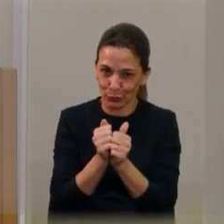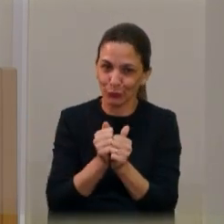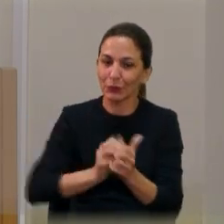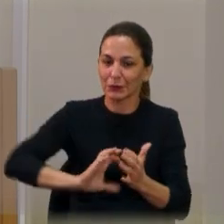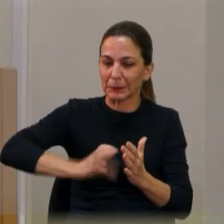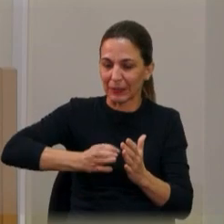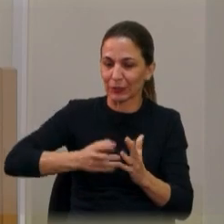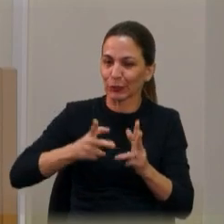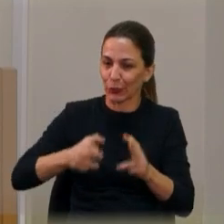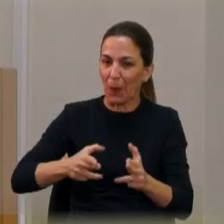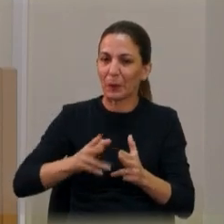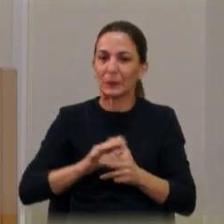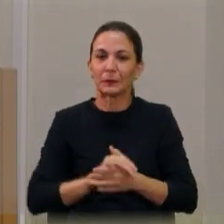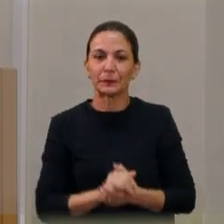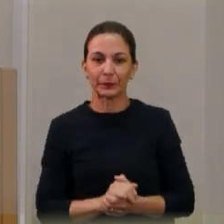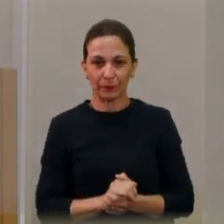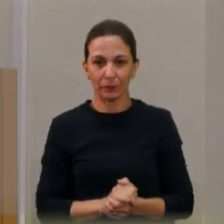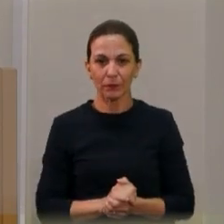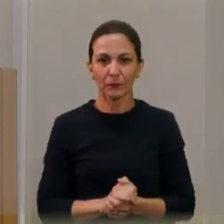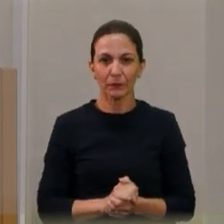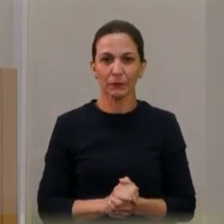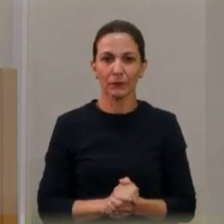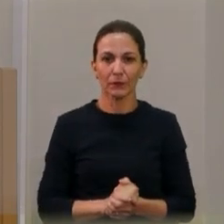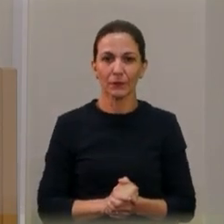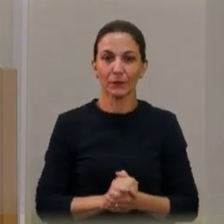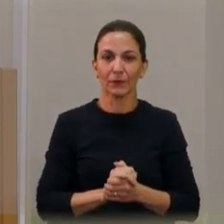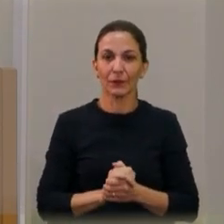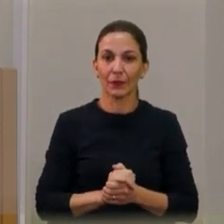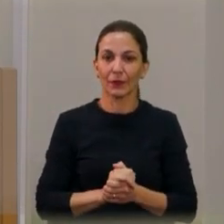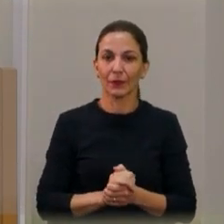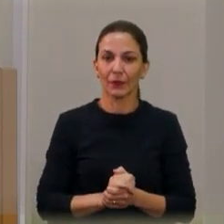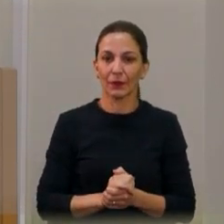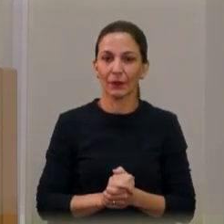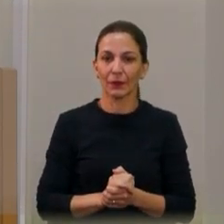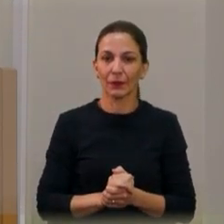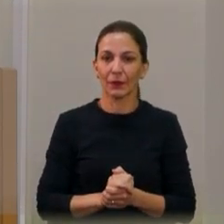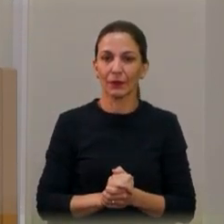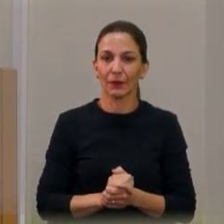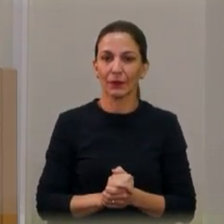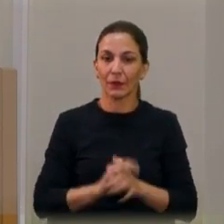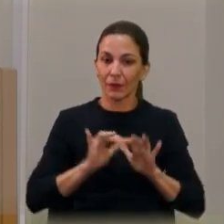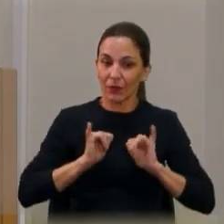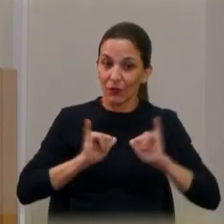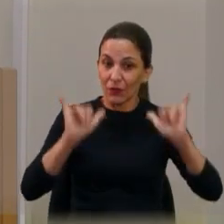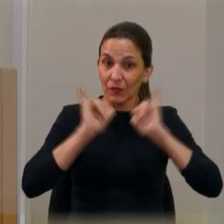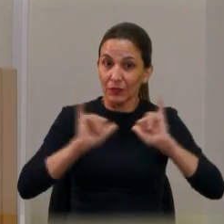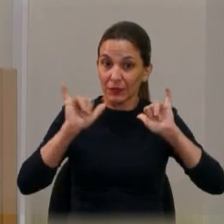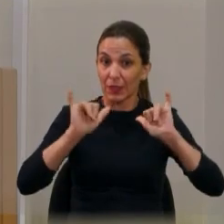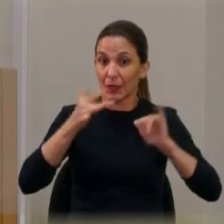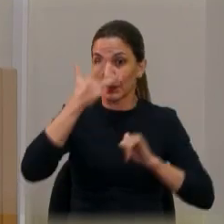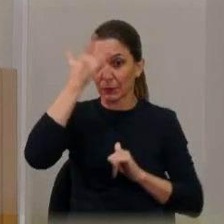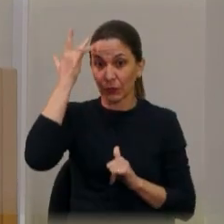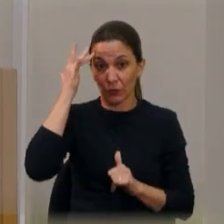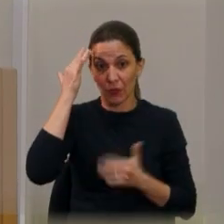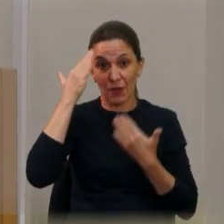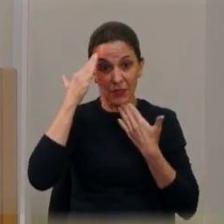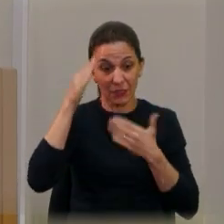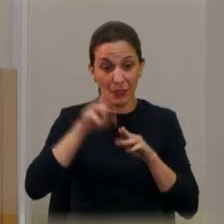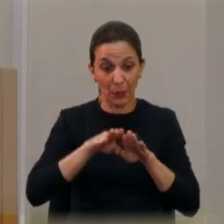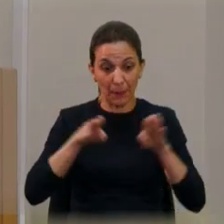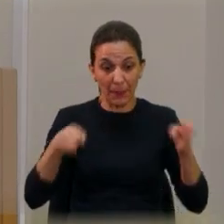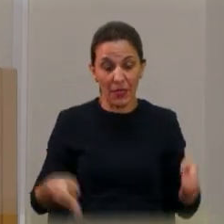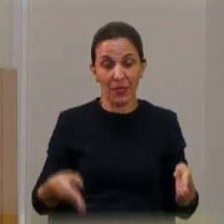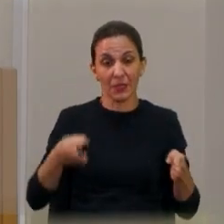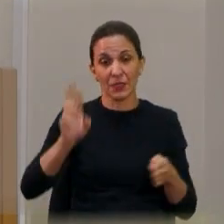equipara quero falar a todos que estão nos ouvindo especialmente aqui fazer um agradecimento a mesa